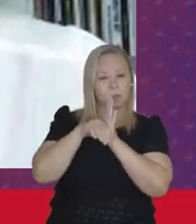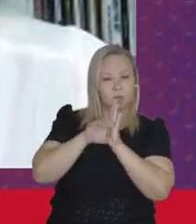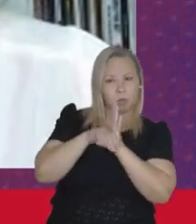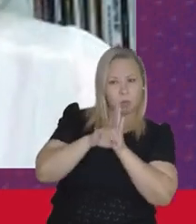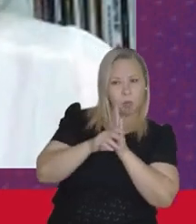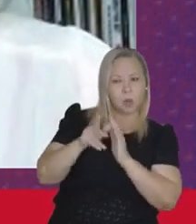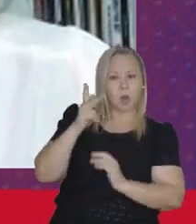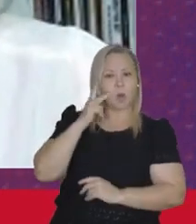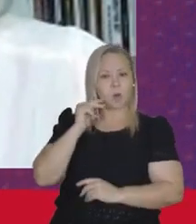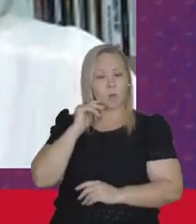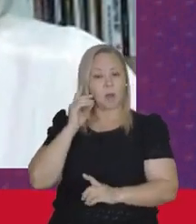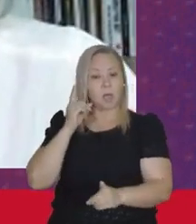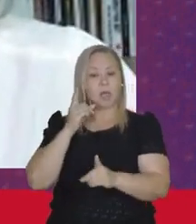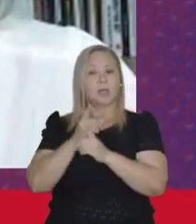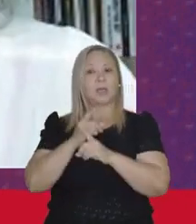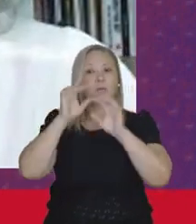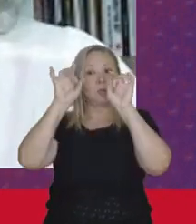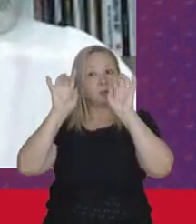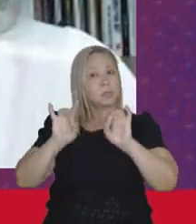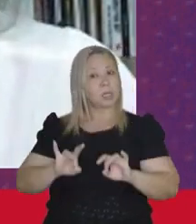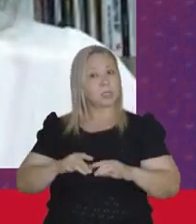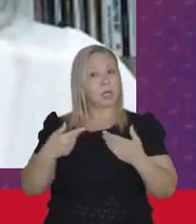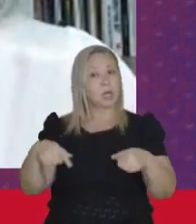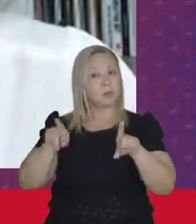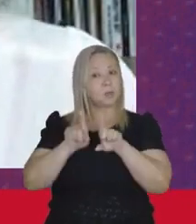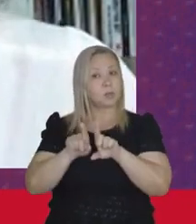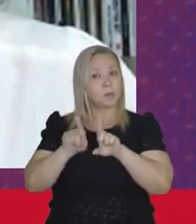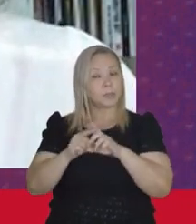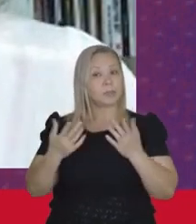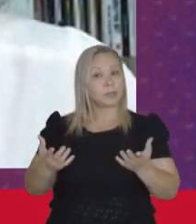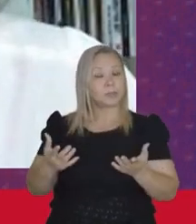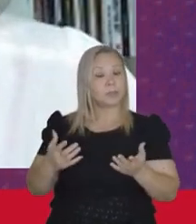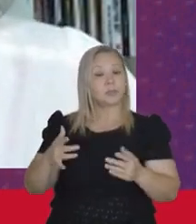comum e ao atendimento educacional especializado. Ou seja,